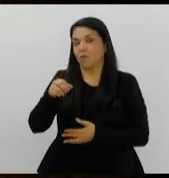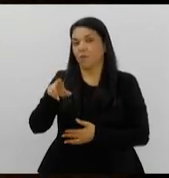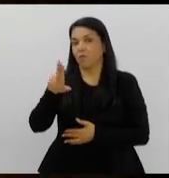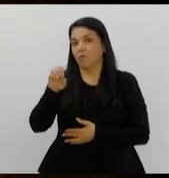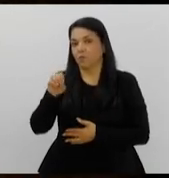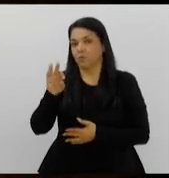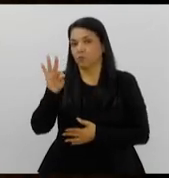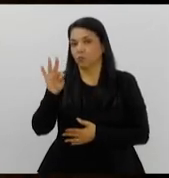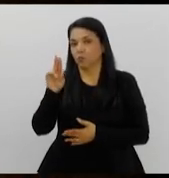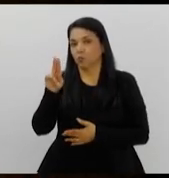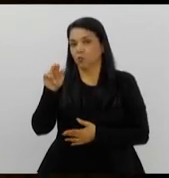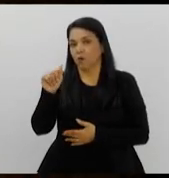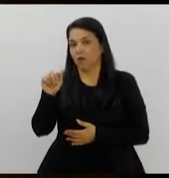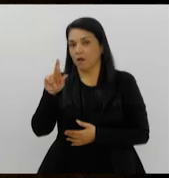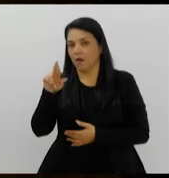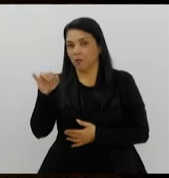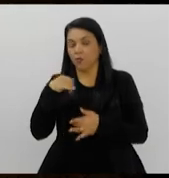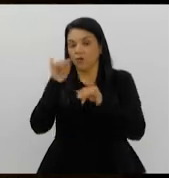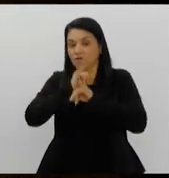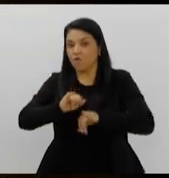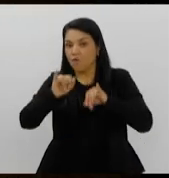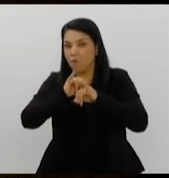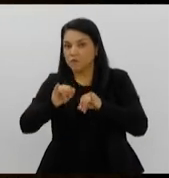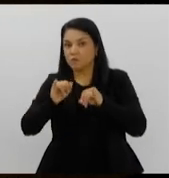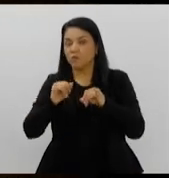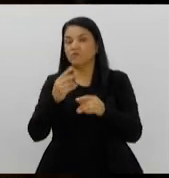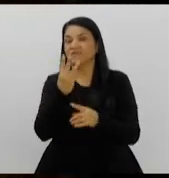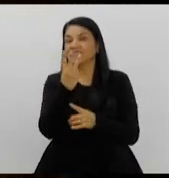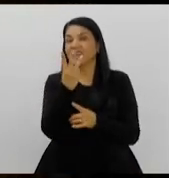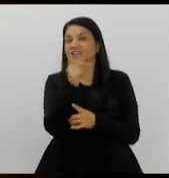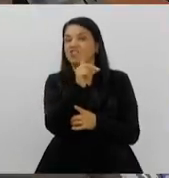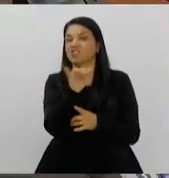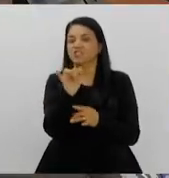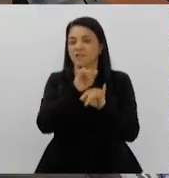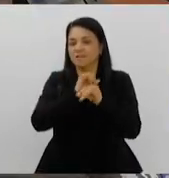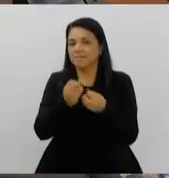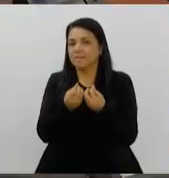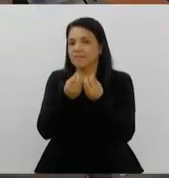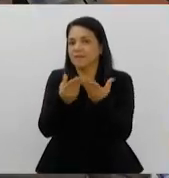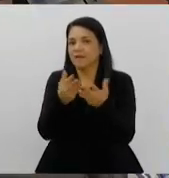as informações num prazo de 3 dias.